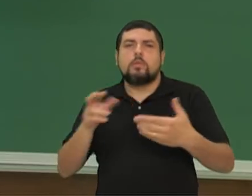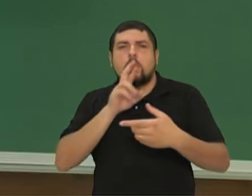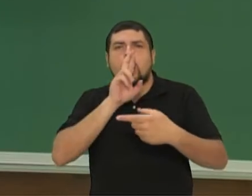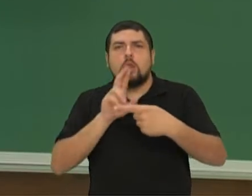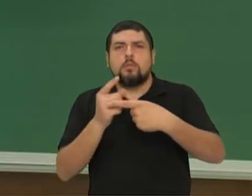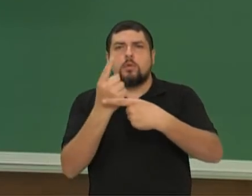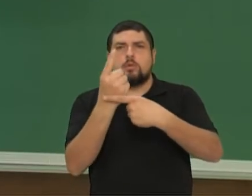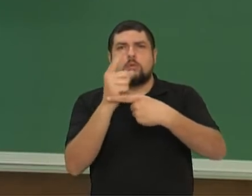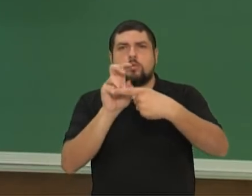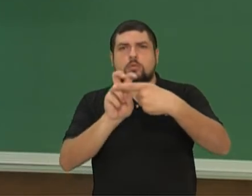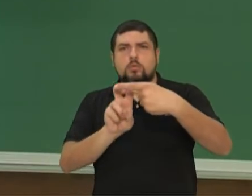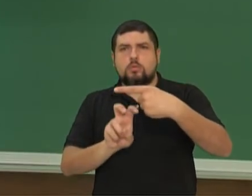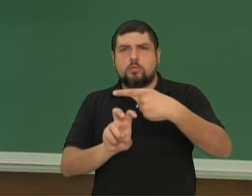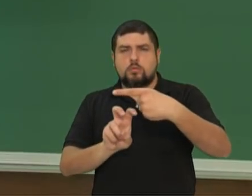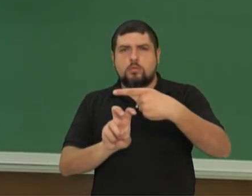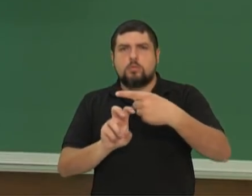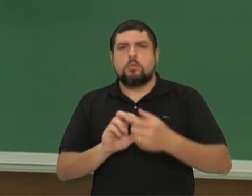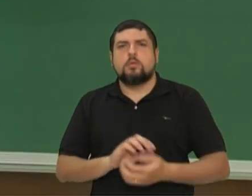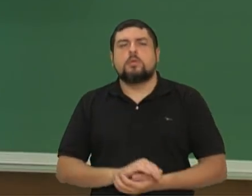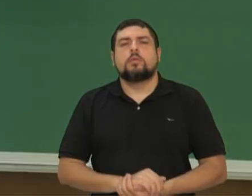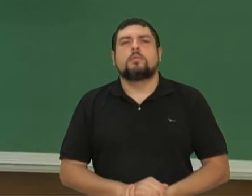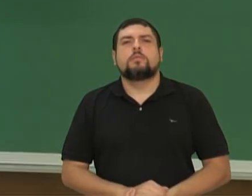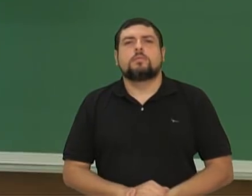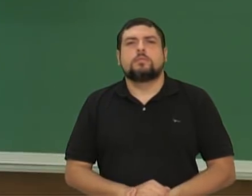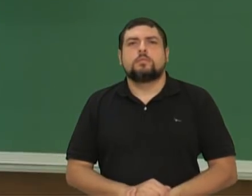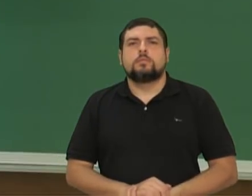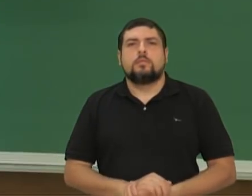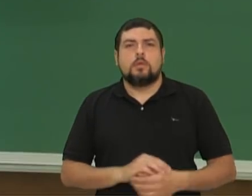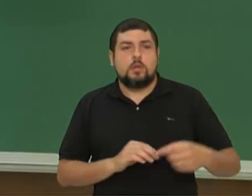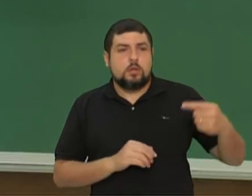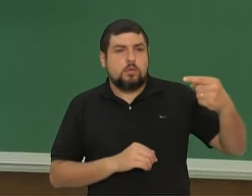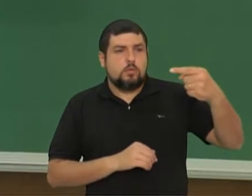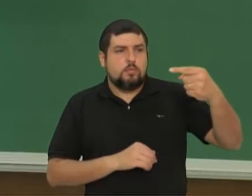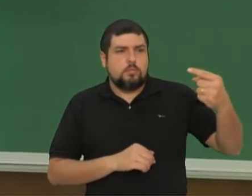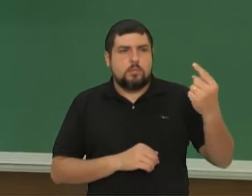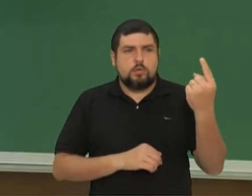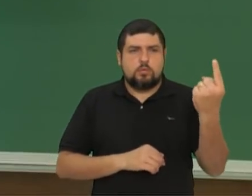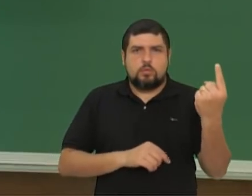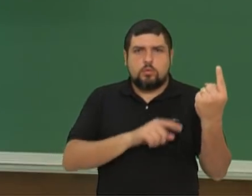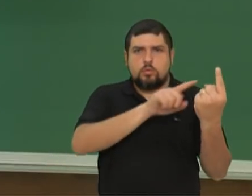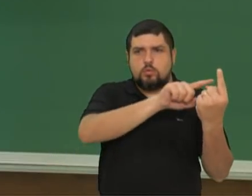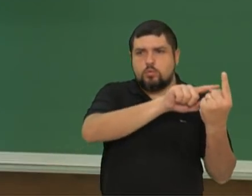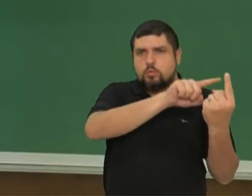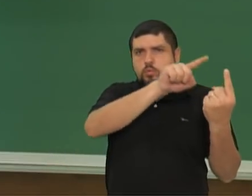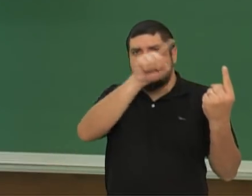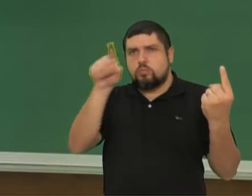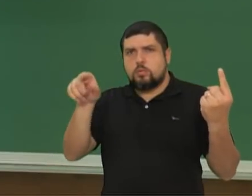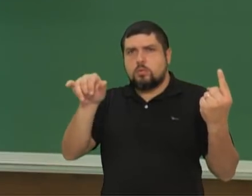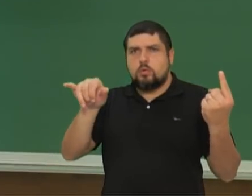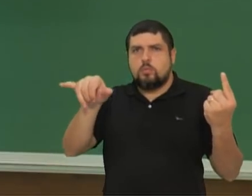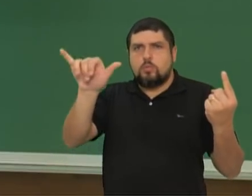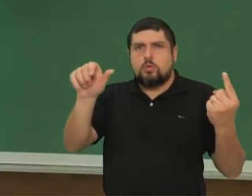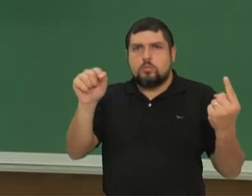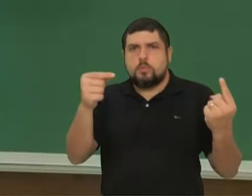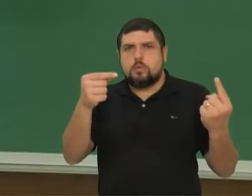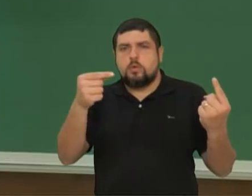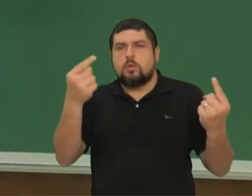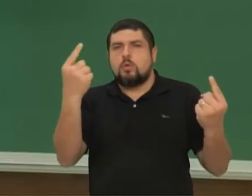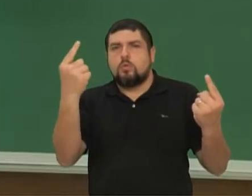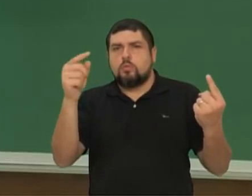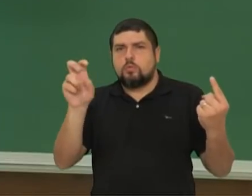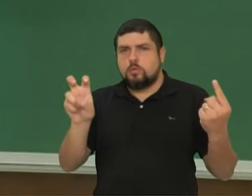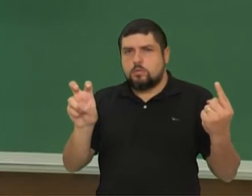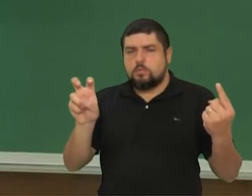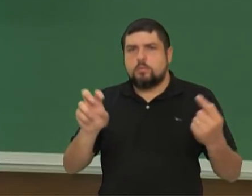a imagem de x igual a menos 1 na função 5 elevado a x, certo? Você fez isso